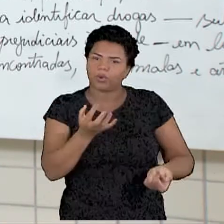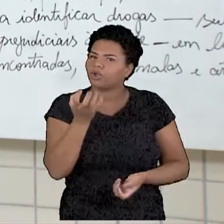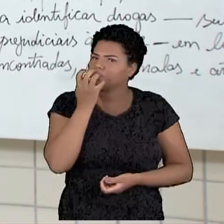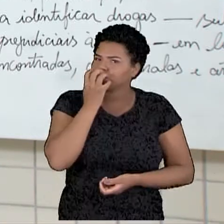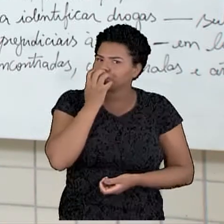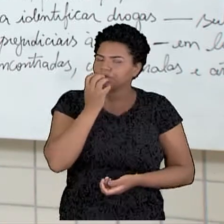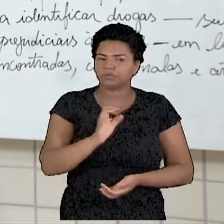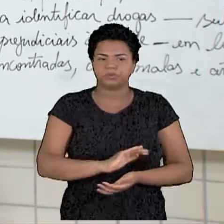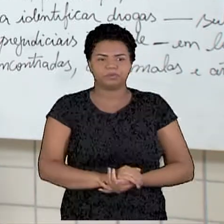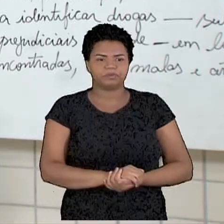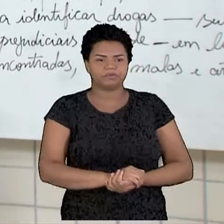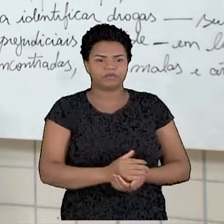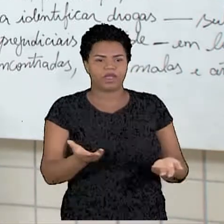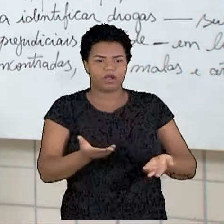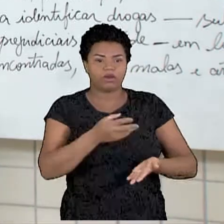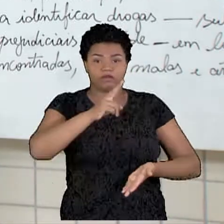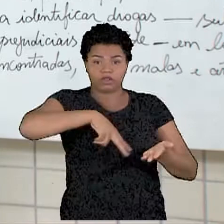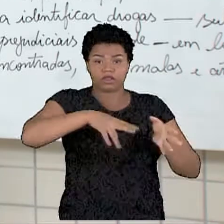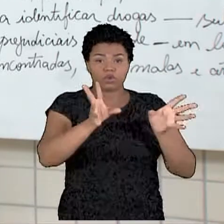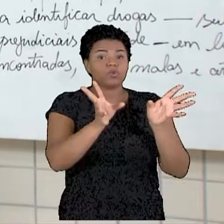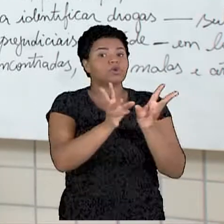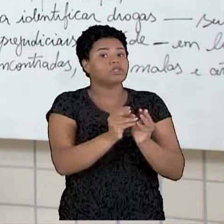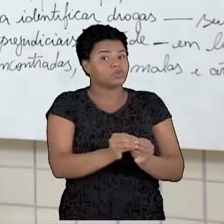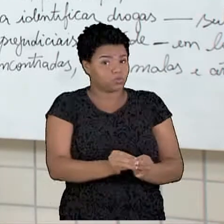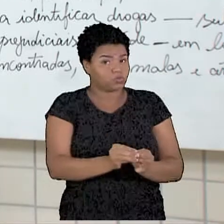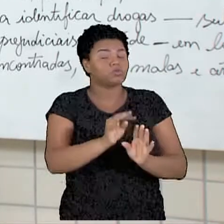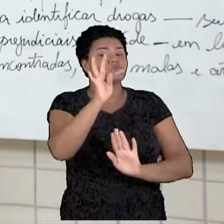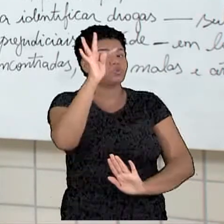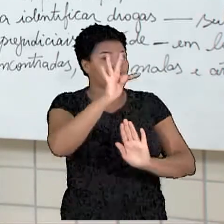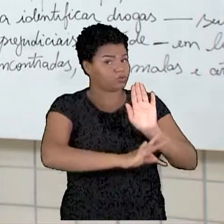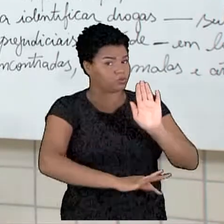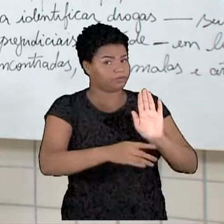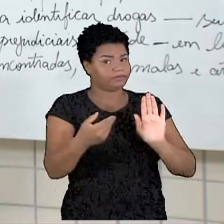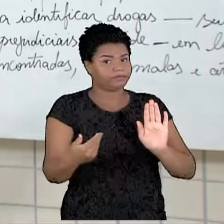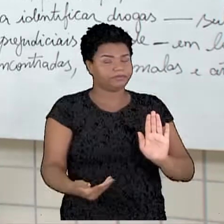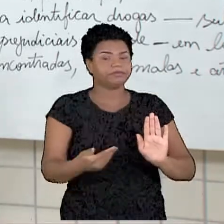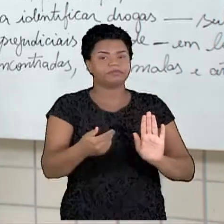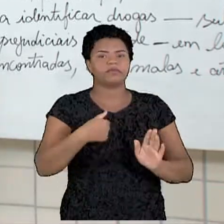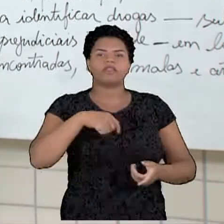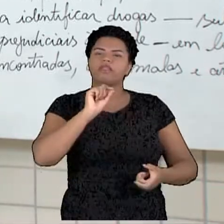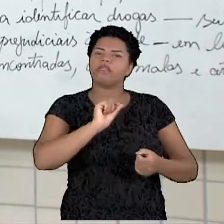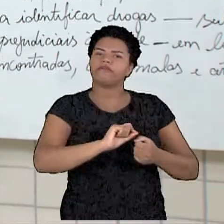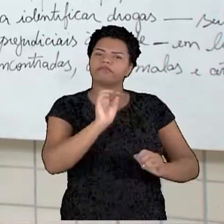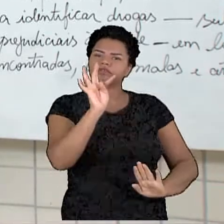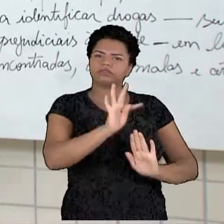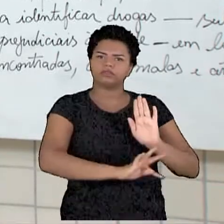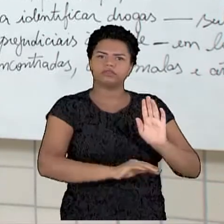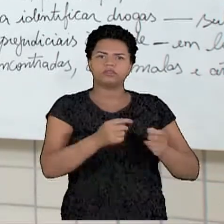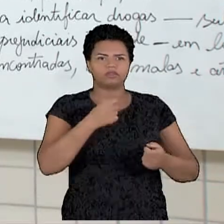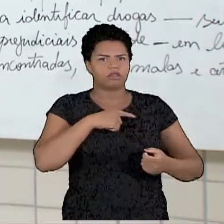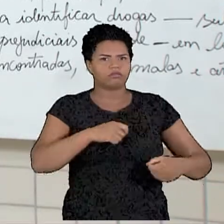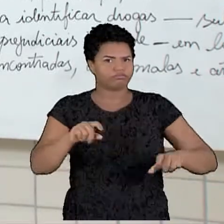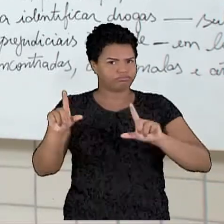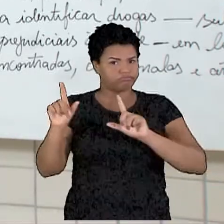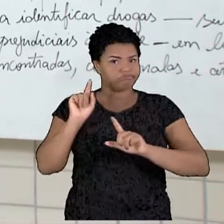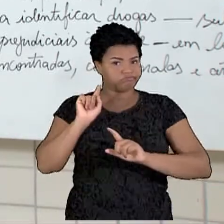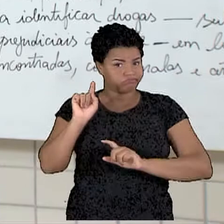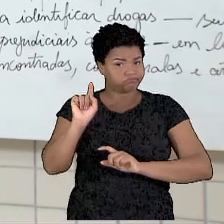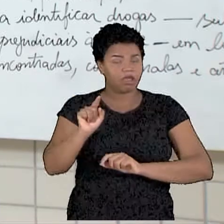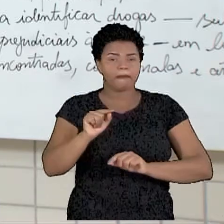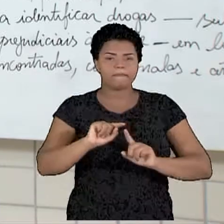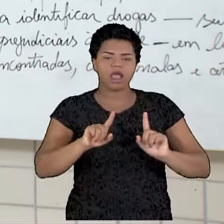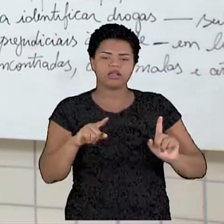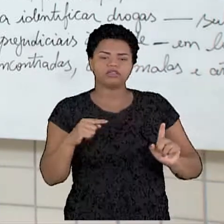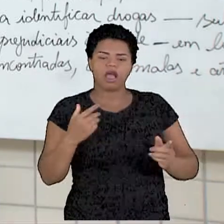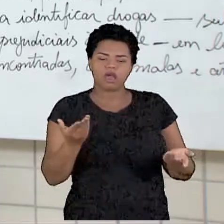E agora eu vou ler o resumo desse texto. Eu fiz o texto, tá o texto lá, e agora eu vou ler com vocês